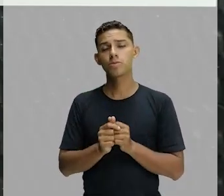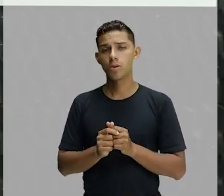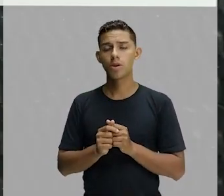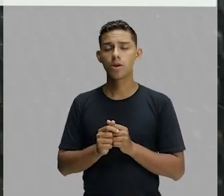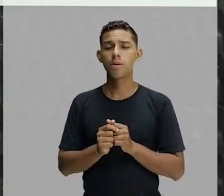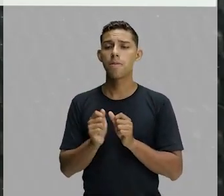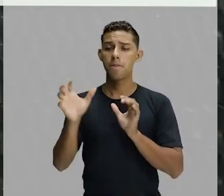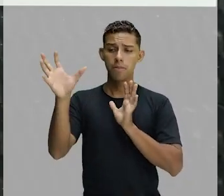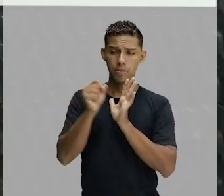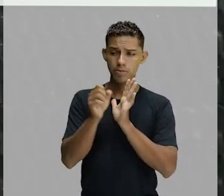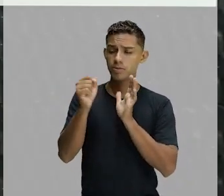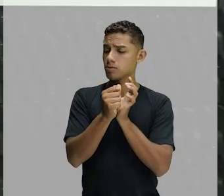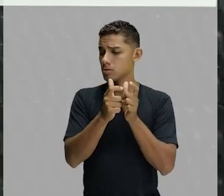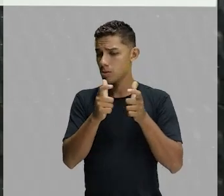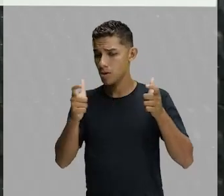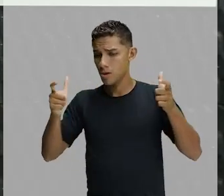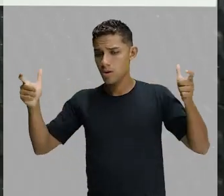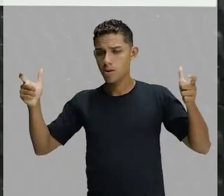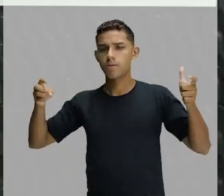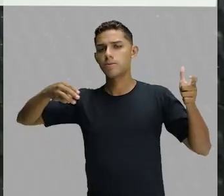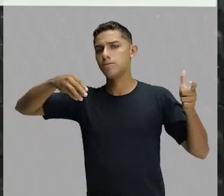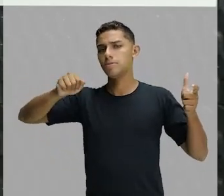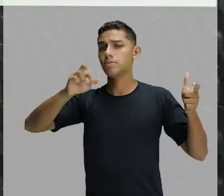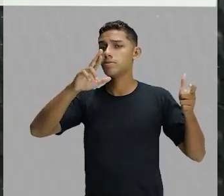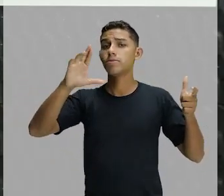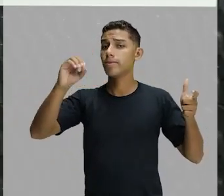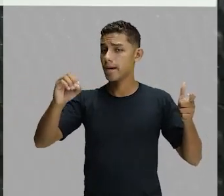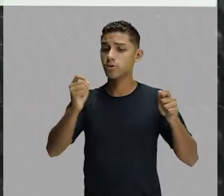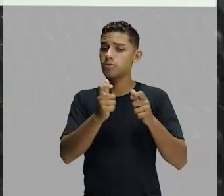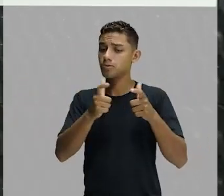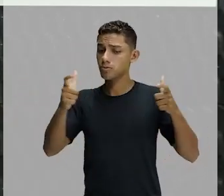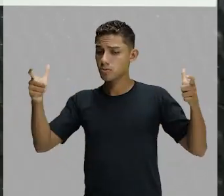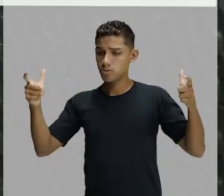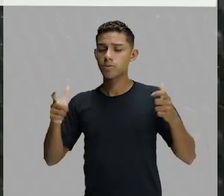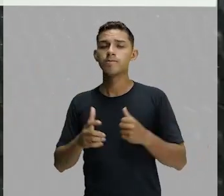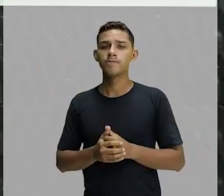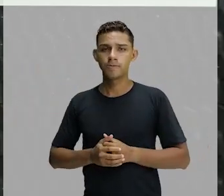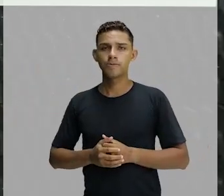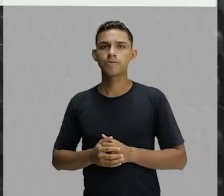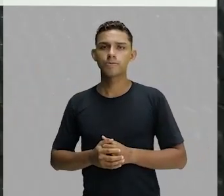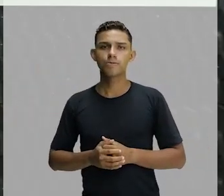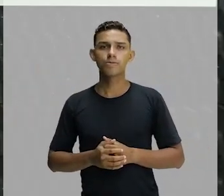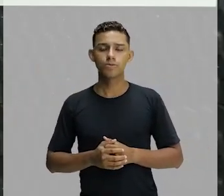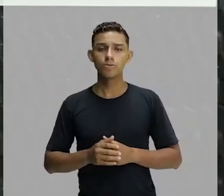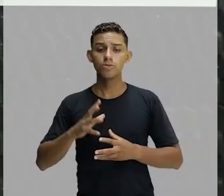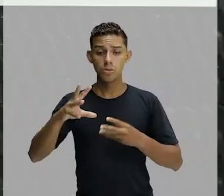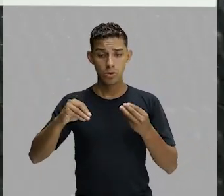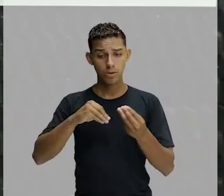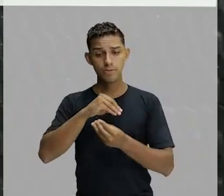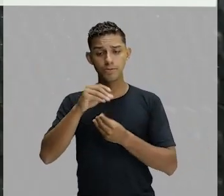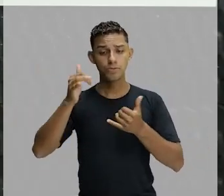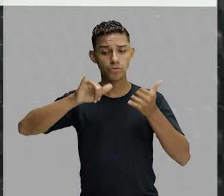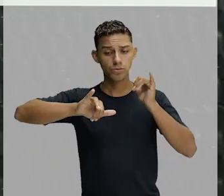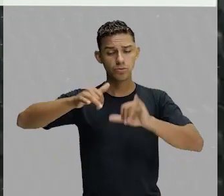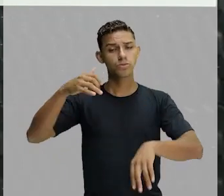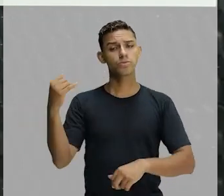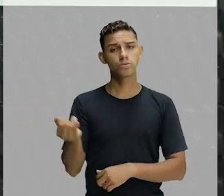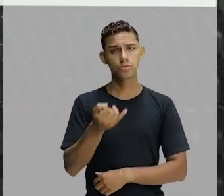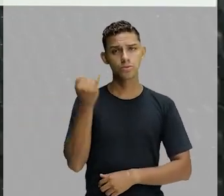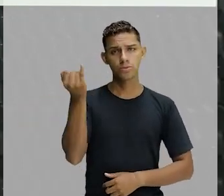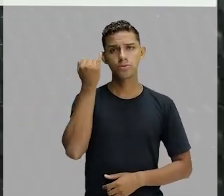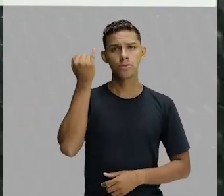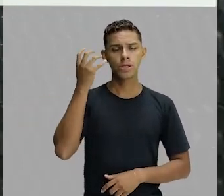íons que devem ser absorvidos em grande quantidade. Até mesmo porque são substâncias químicas muito importantes para